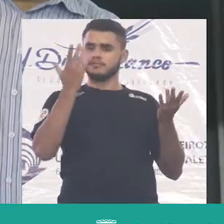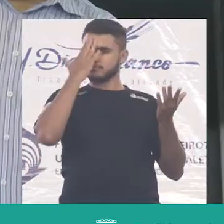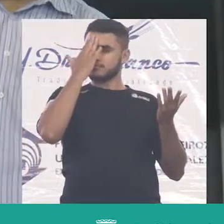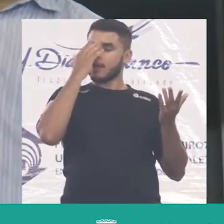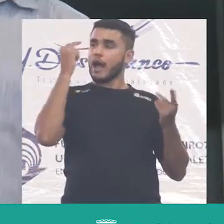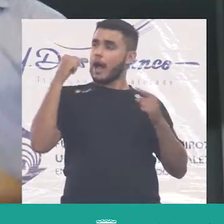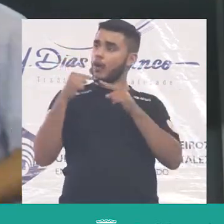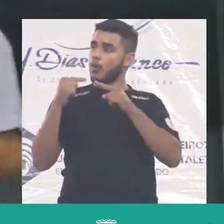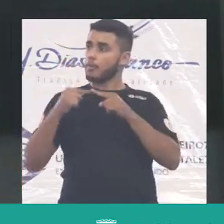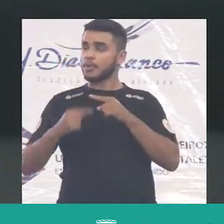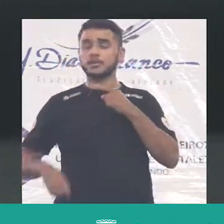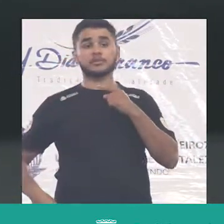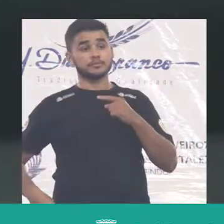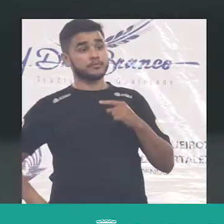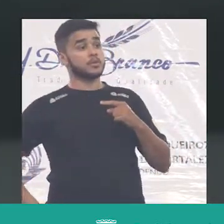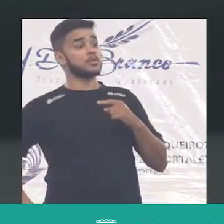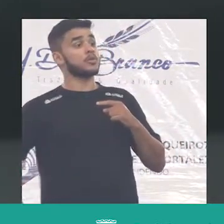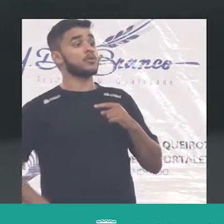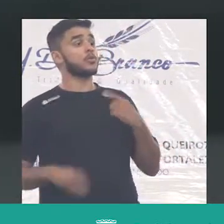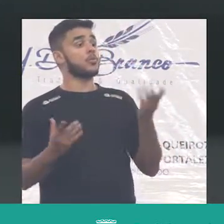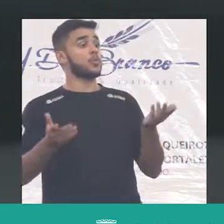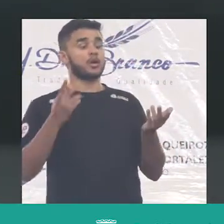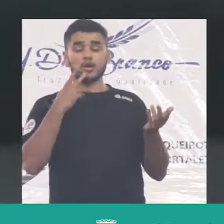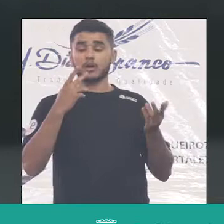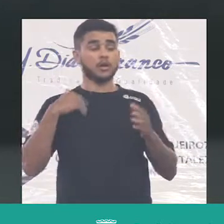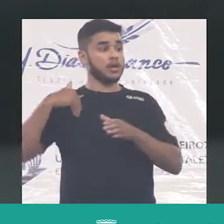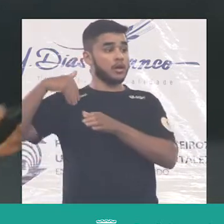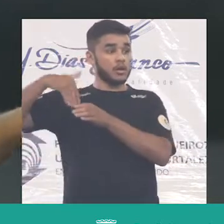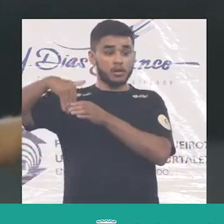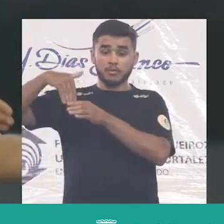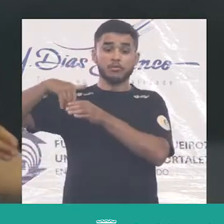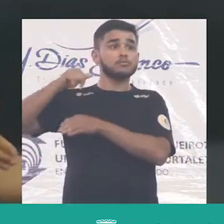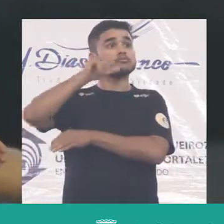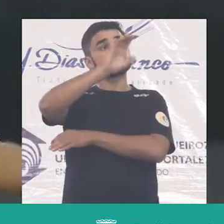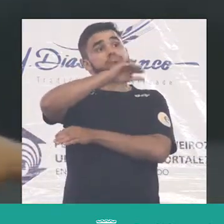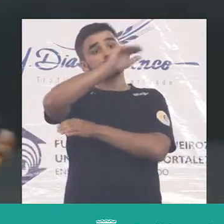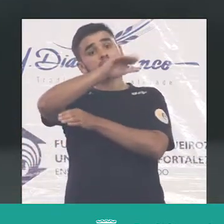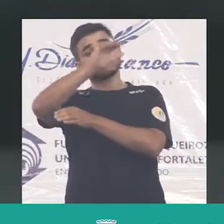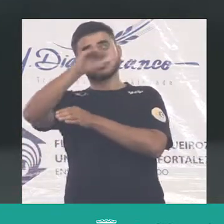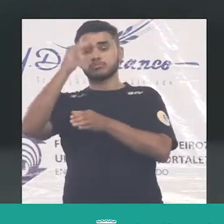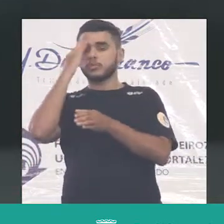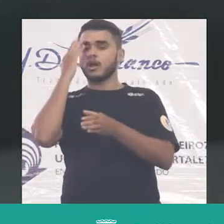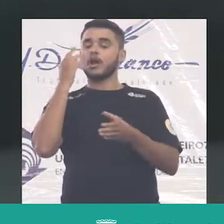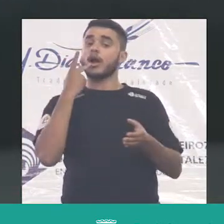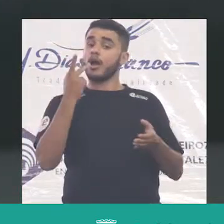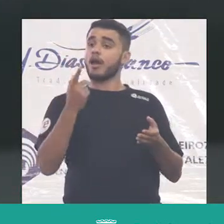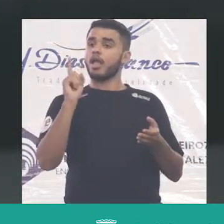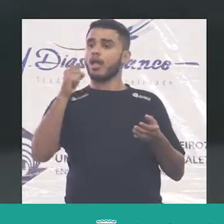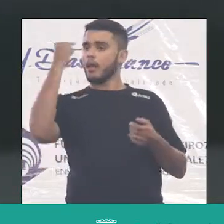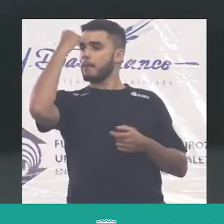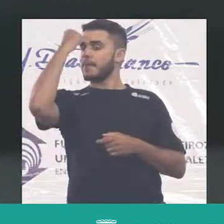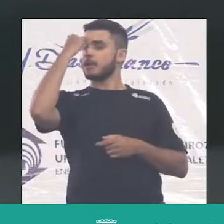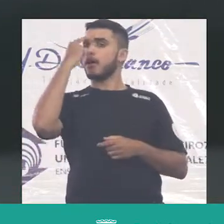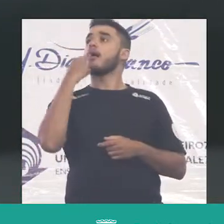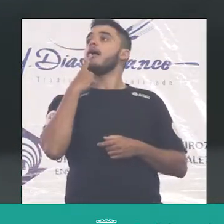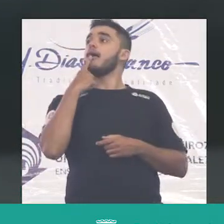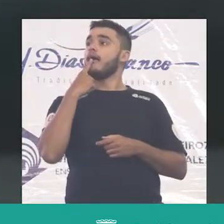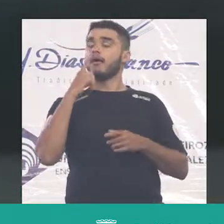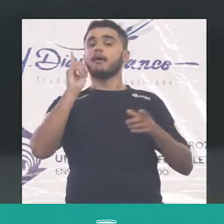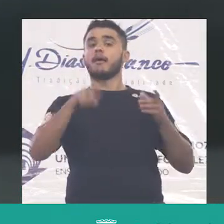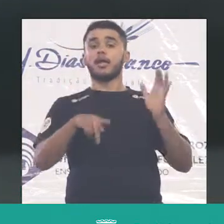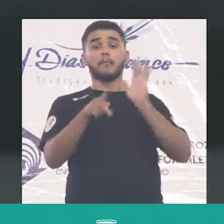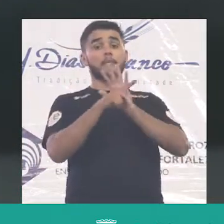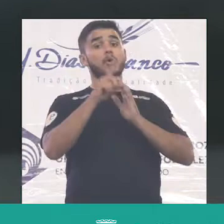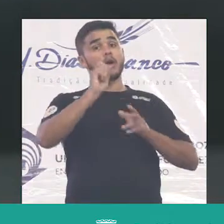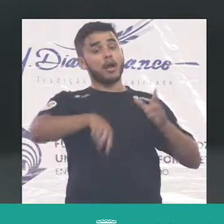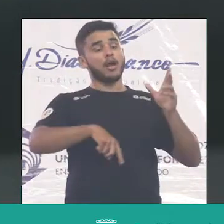se essa questão está falando da tinta que é usada para pintar um objeto, ela está falando da área desse